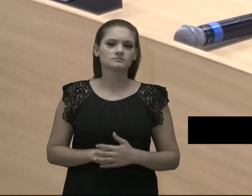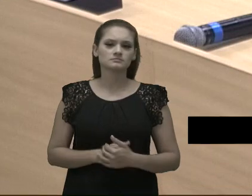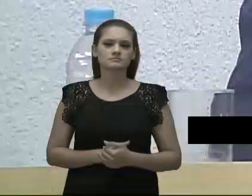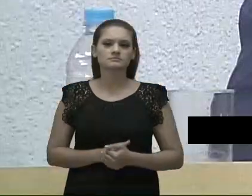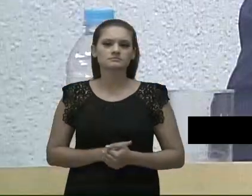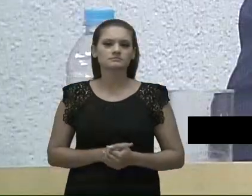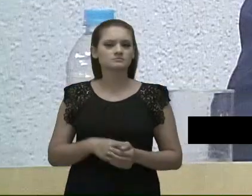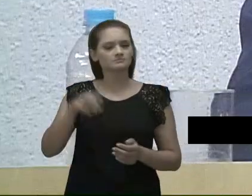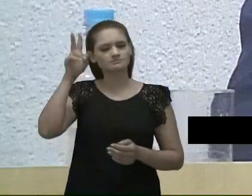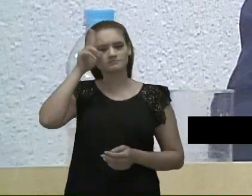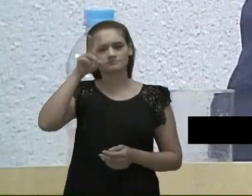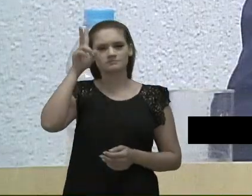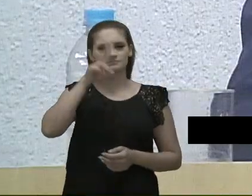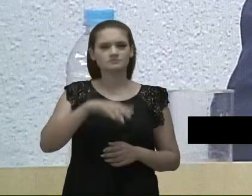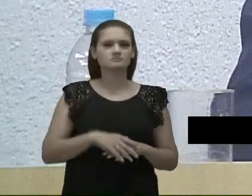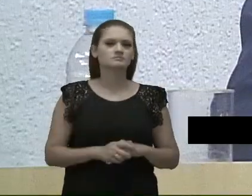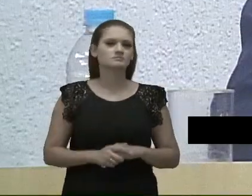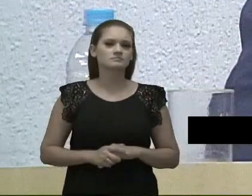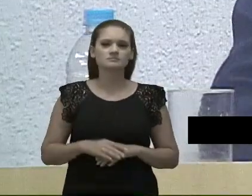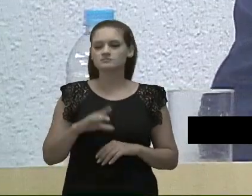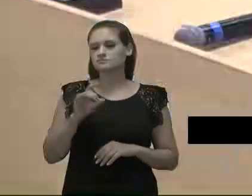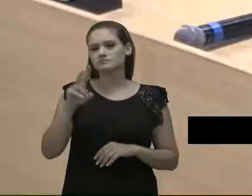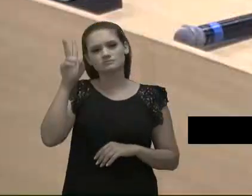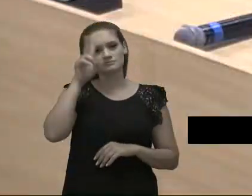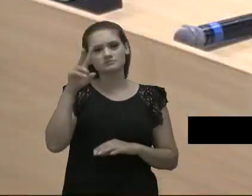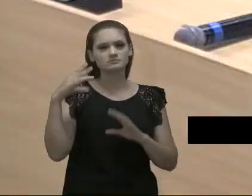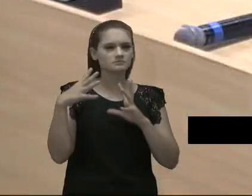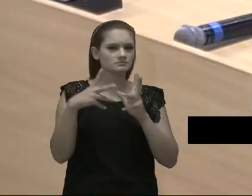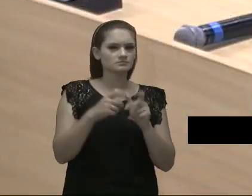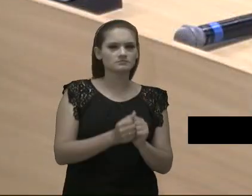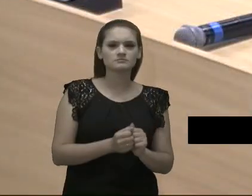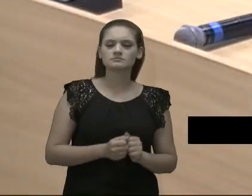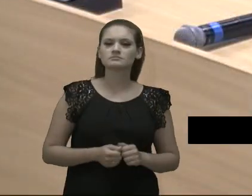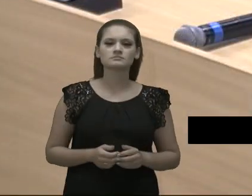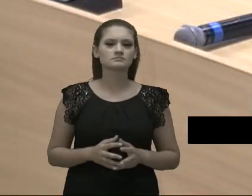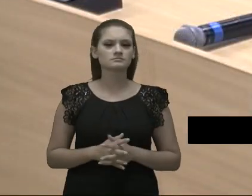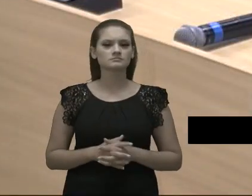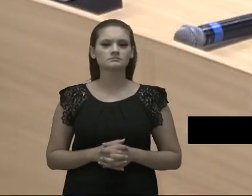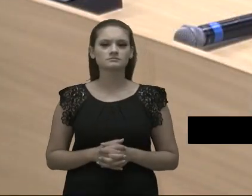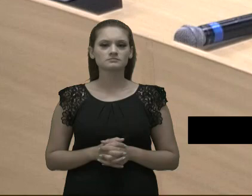Só não lembro mais de ninguém, é só esses nomes. Eu mesmo, não lembro, né? O nome de todo mundo, vereador. Tá.